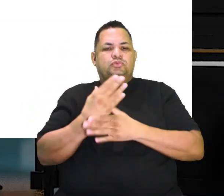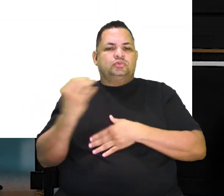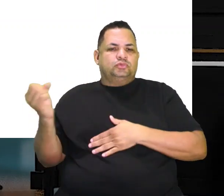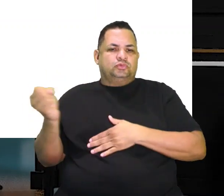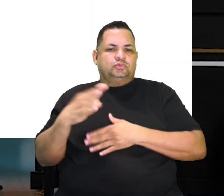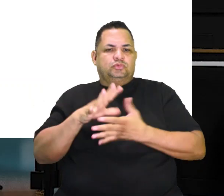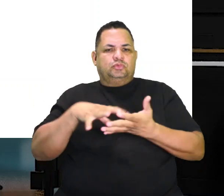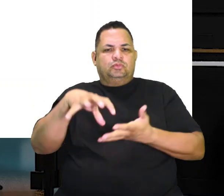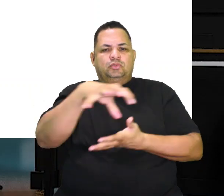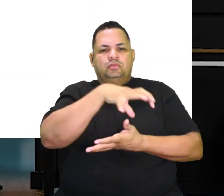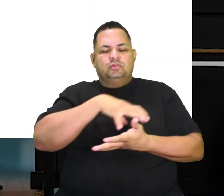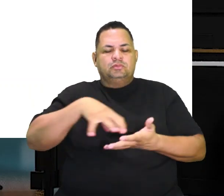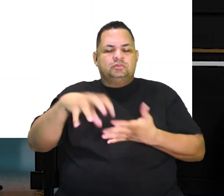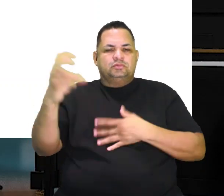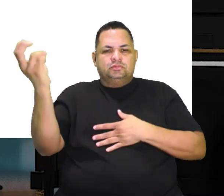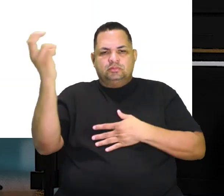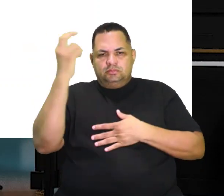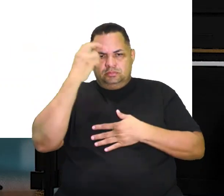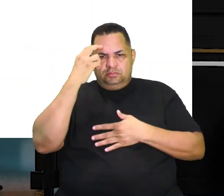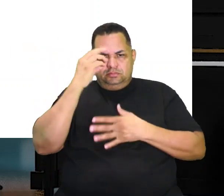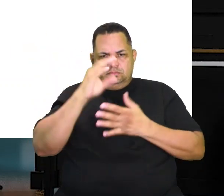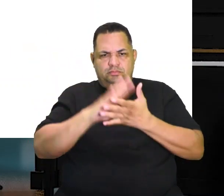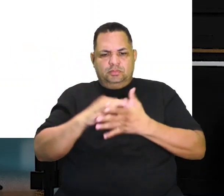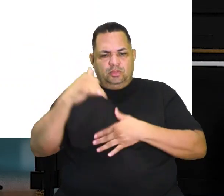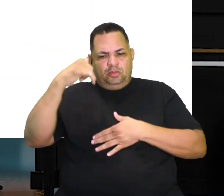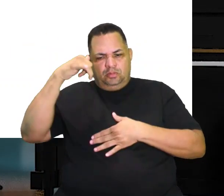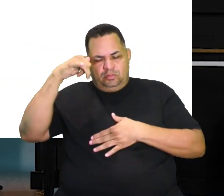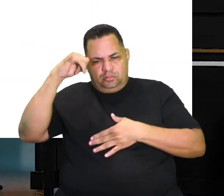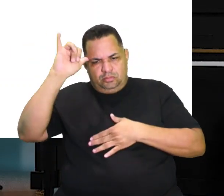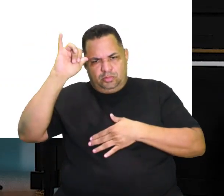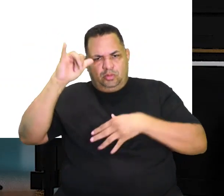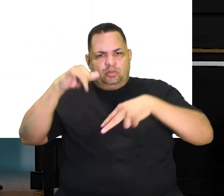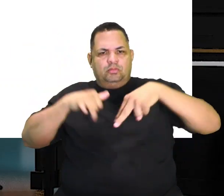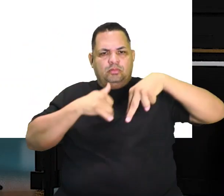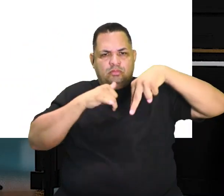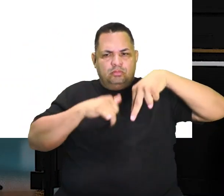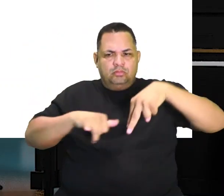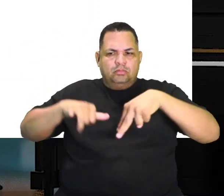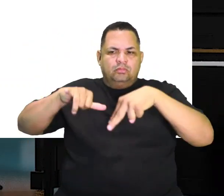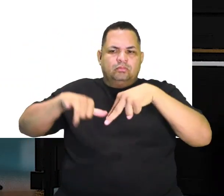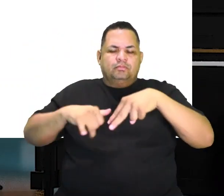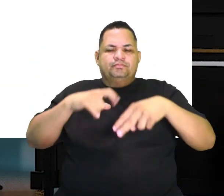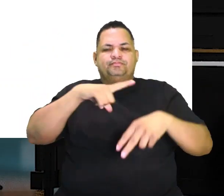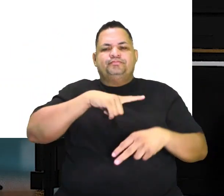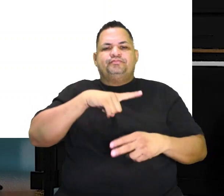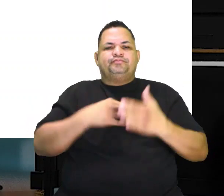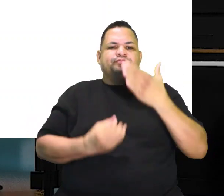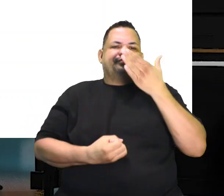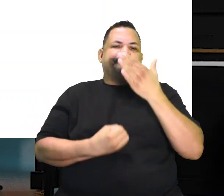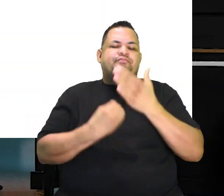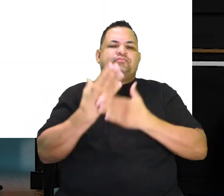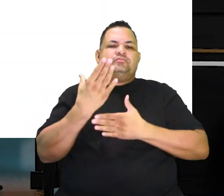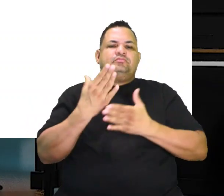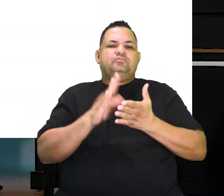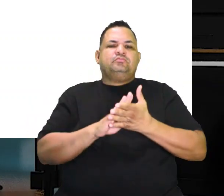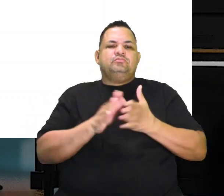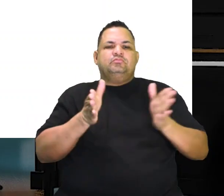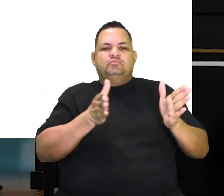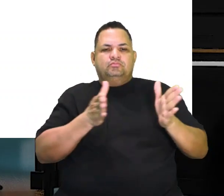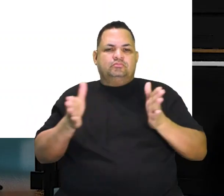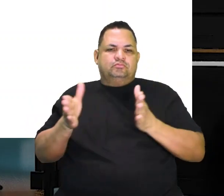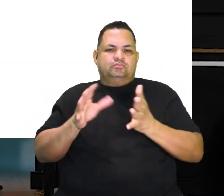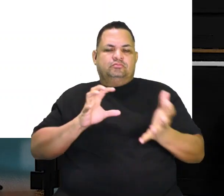novas manifestações culturais. Então, o boi-bumbá, que já tem origem muito mais lá desde o